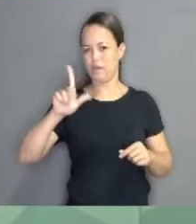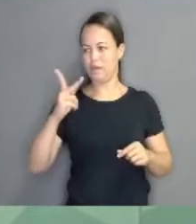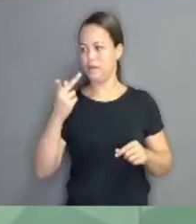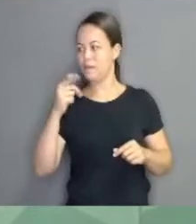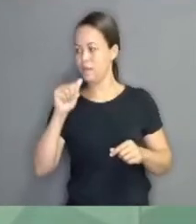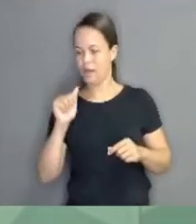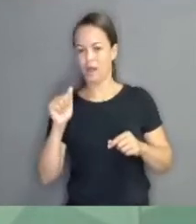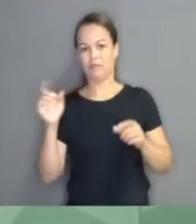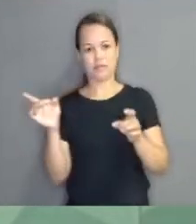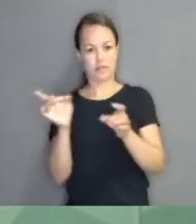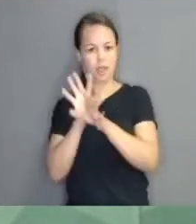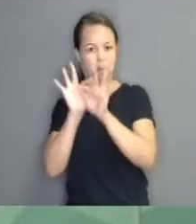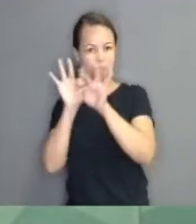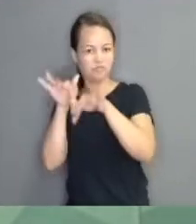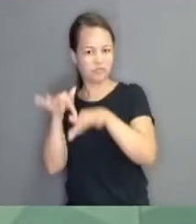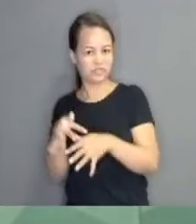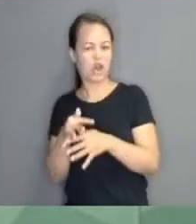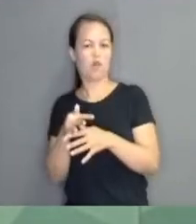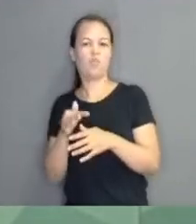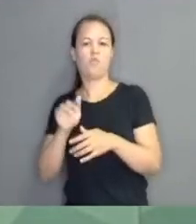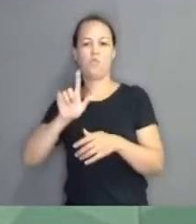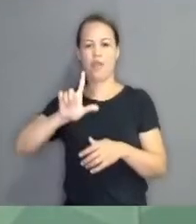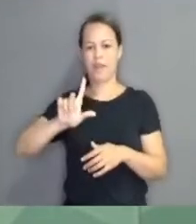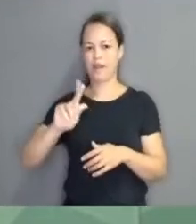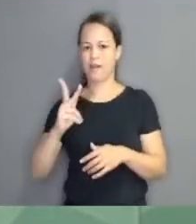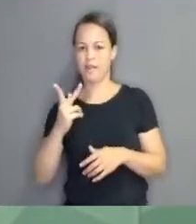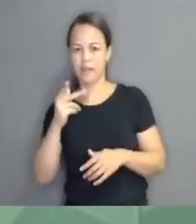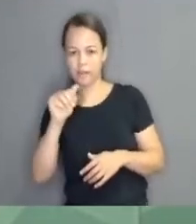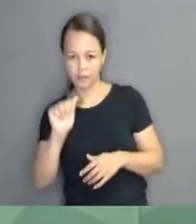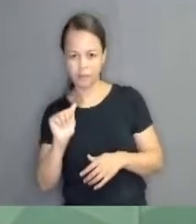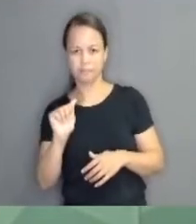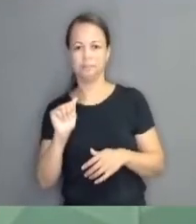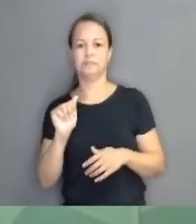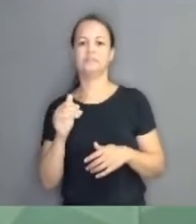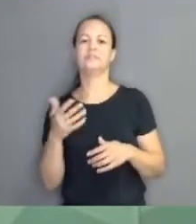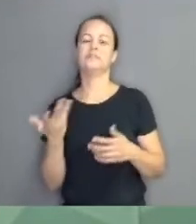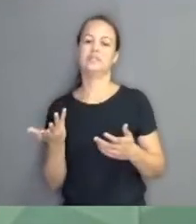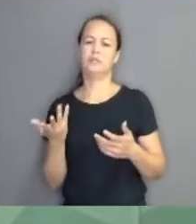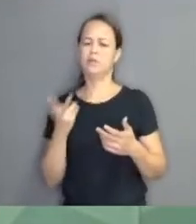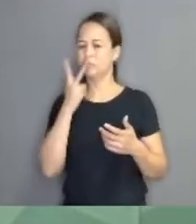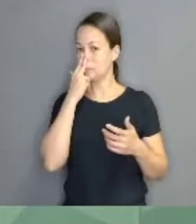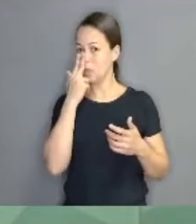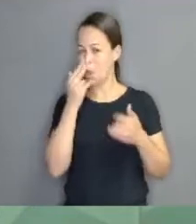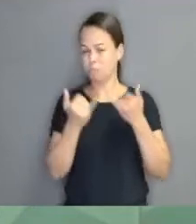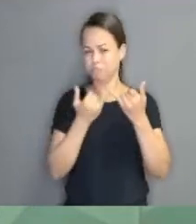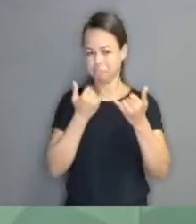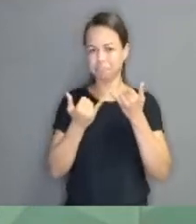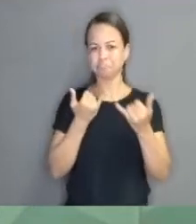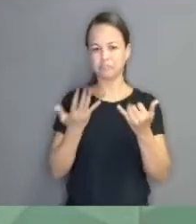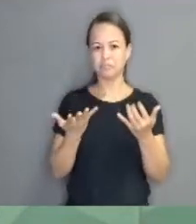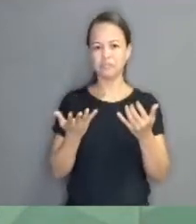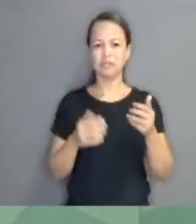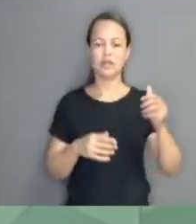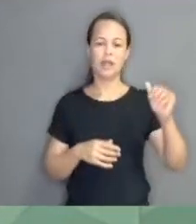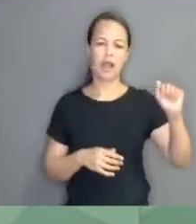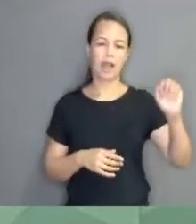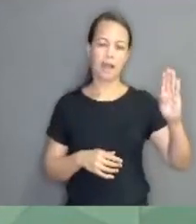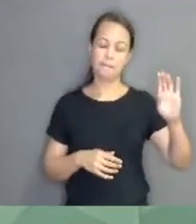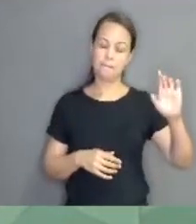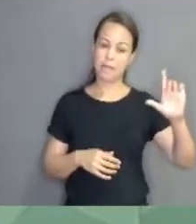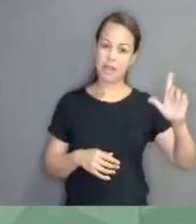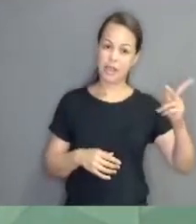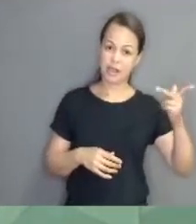vai terminar com lh por isso que faz esse sonzinho parecido abelha